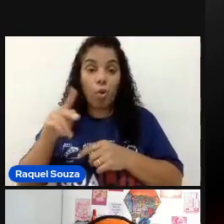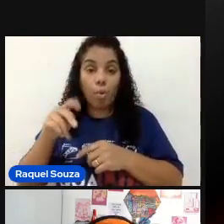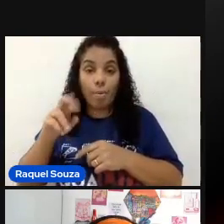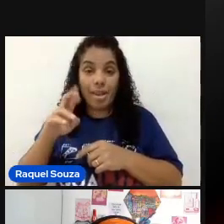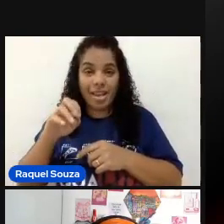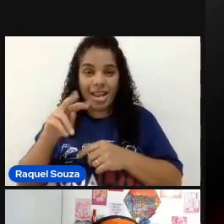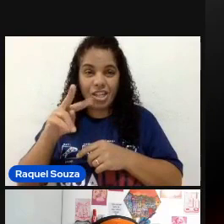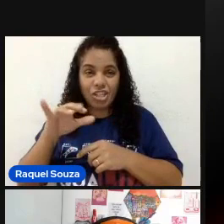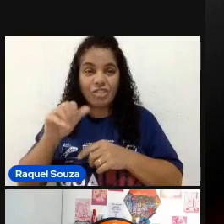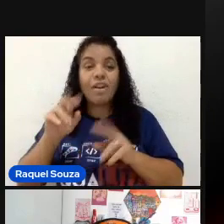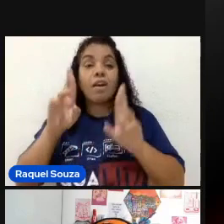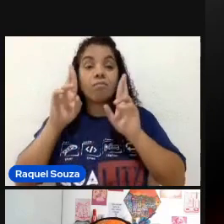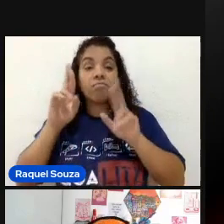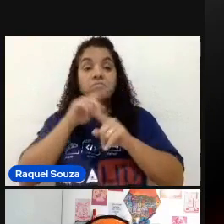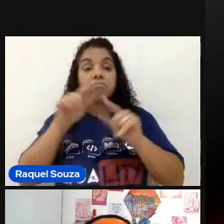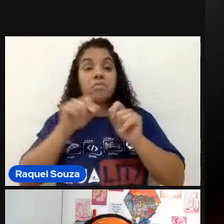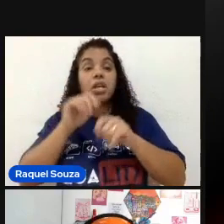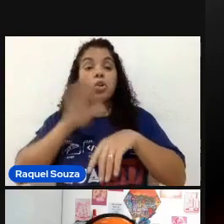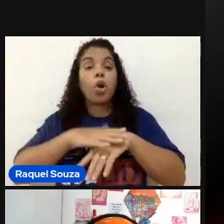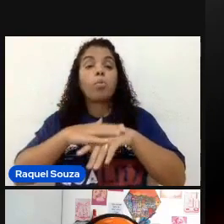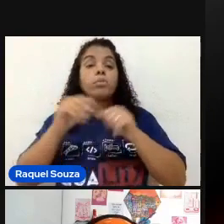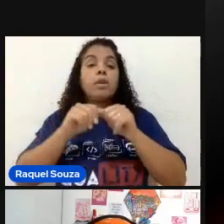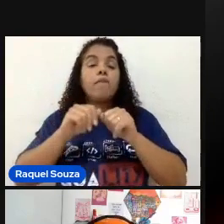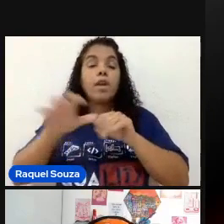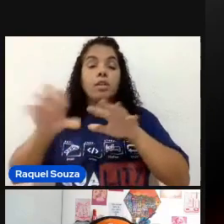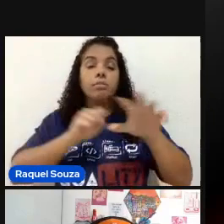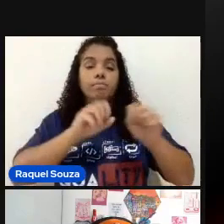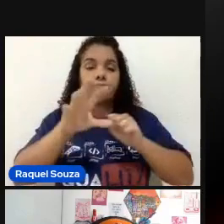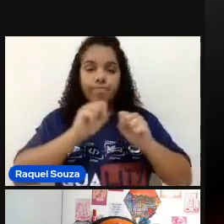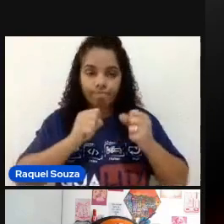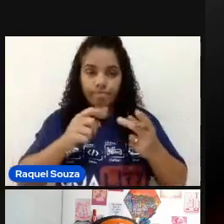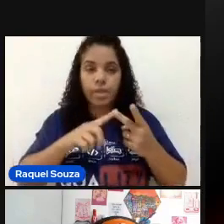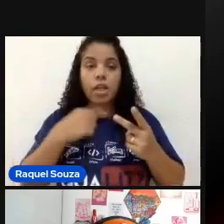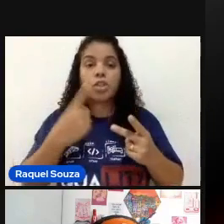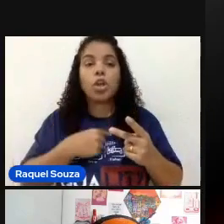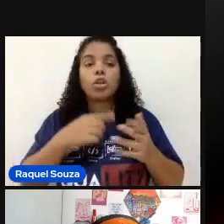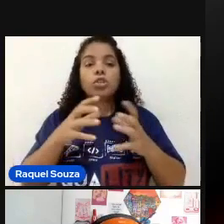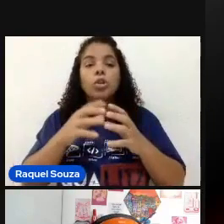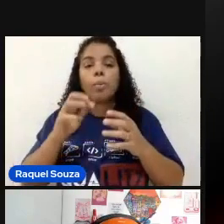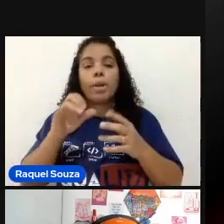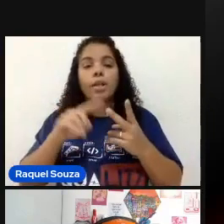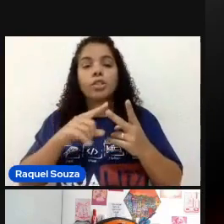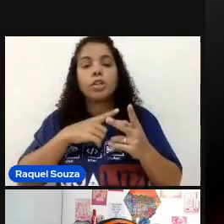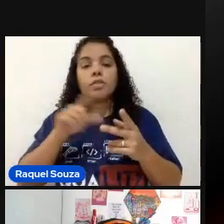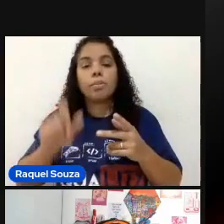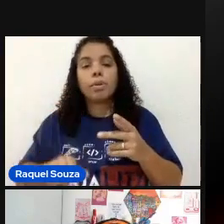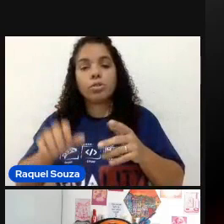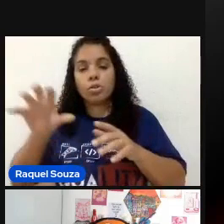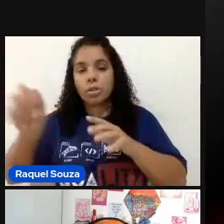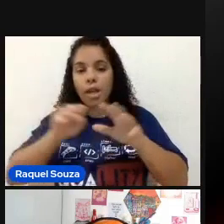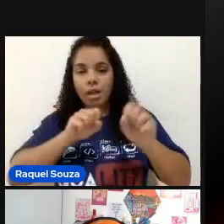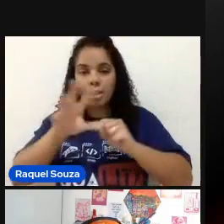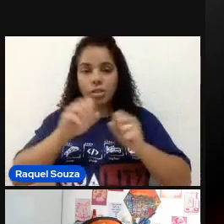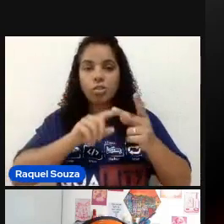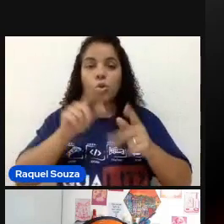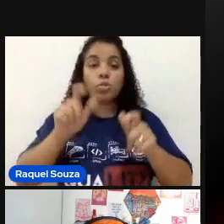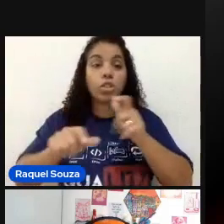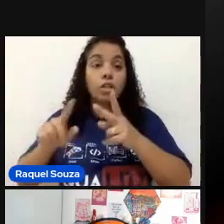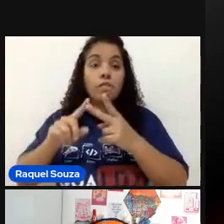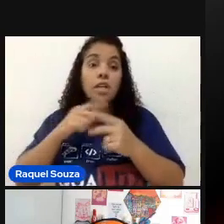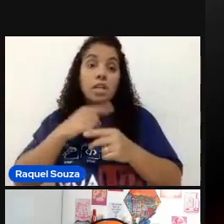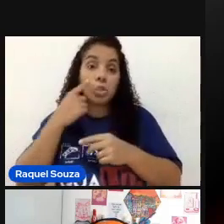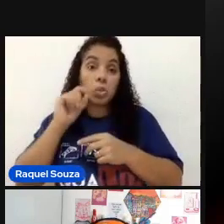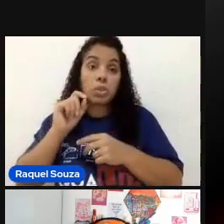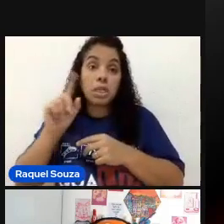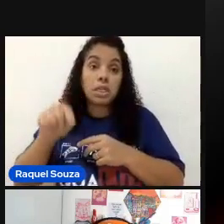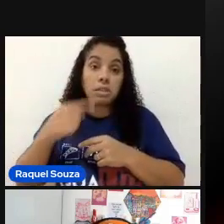responsável por como será feita essa coleta. As nossas cooperativas, elas são formadas por catadores, que são indivíduos, por muitas das vezes, que são